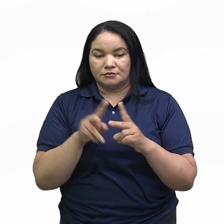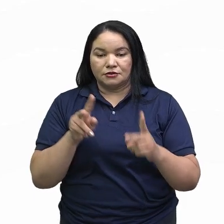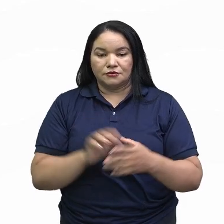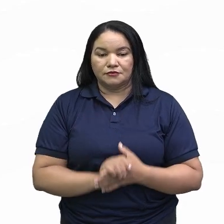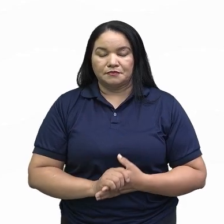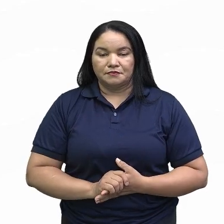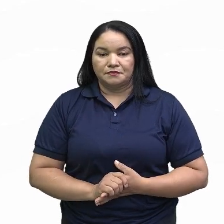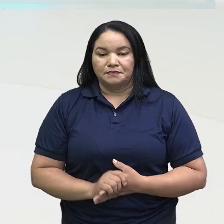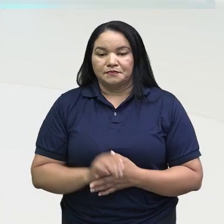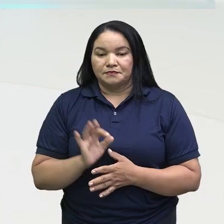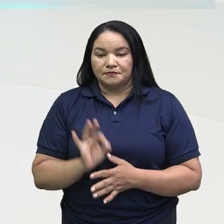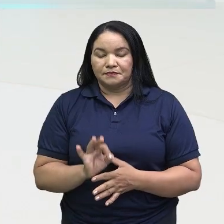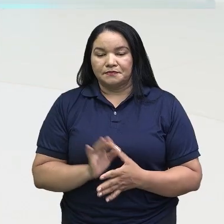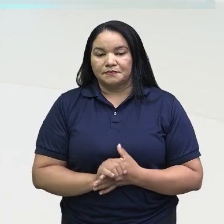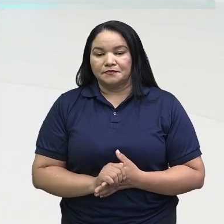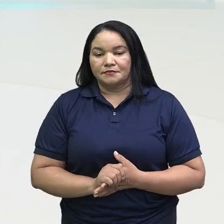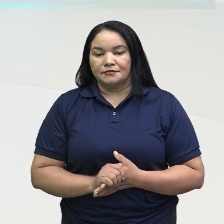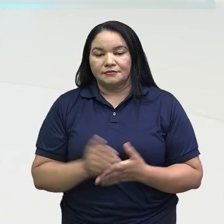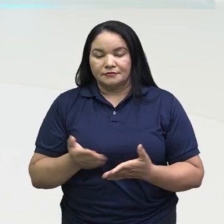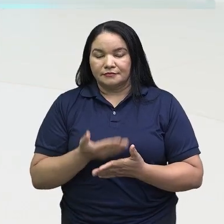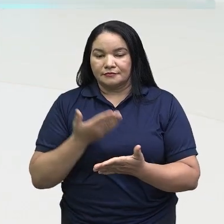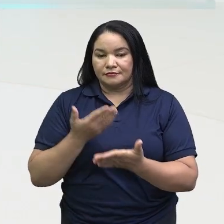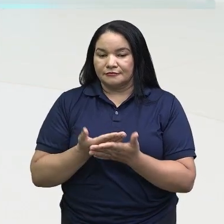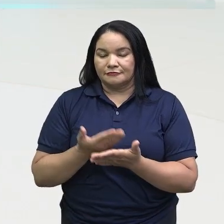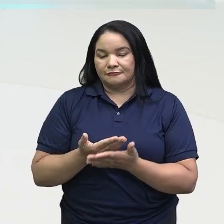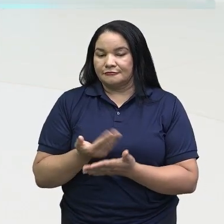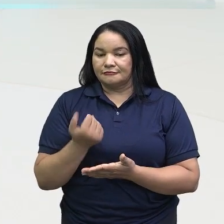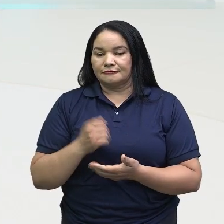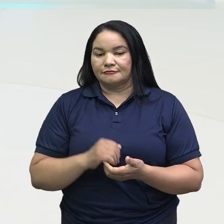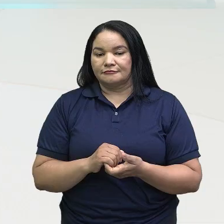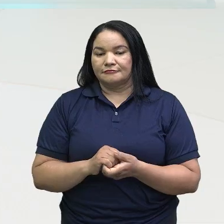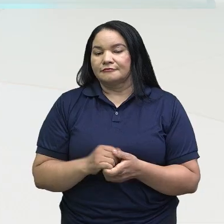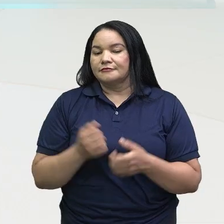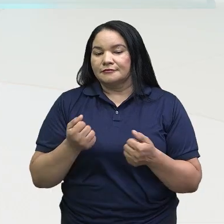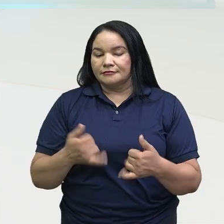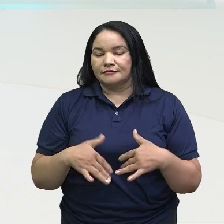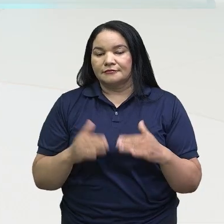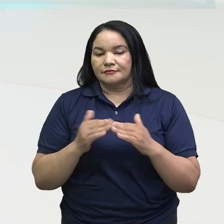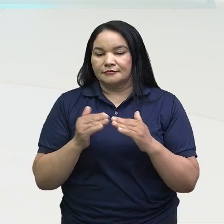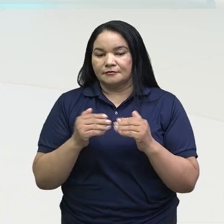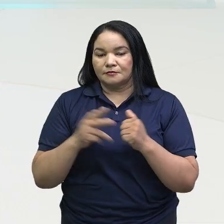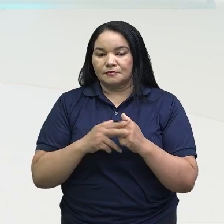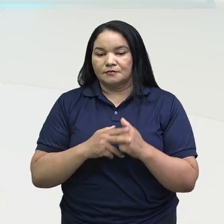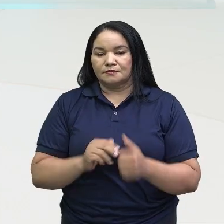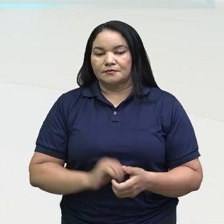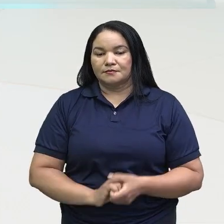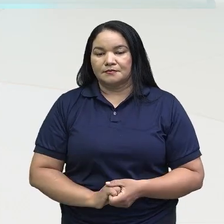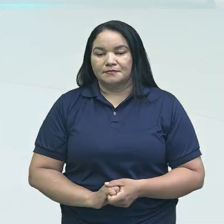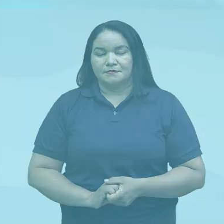mídias. Certo? Então, vamos dar uma conversada sobre concordância verbal.